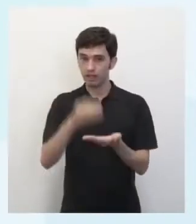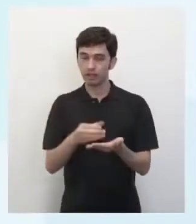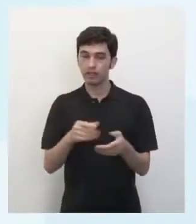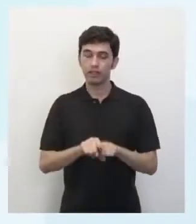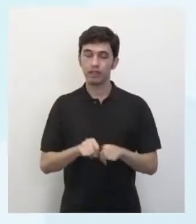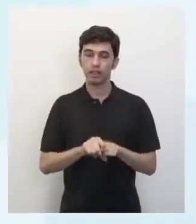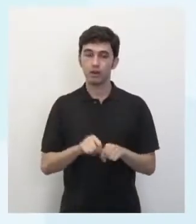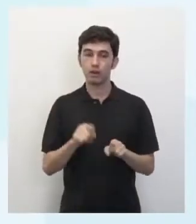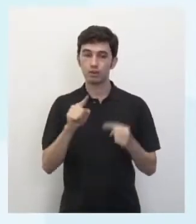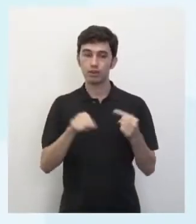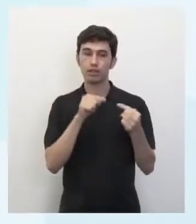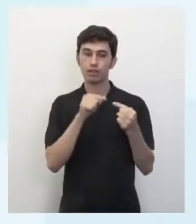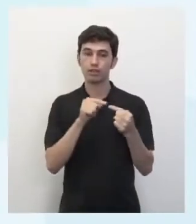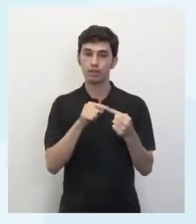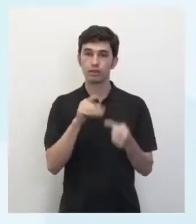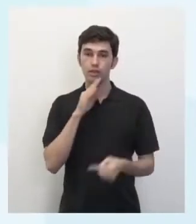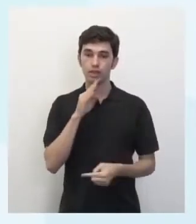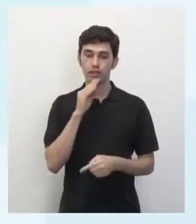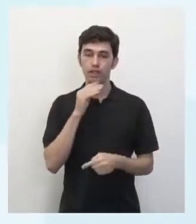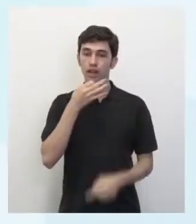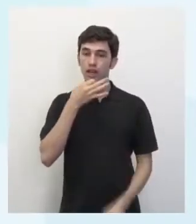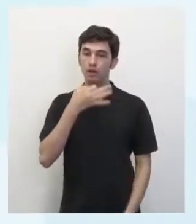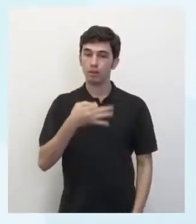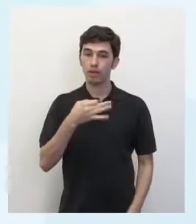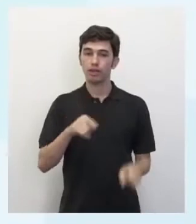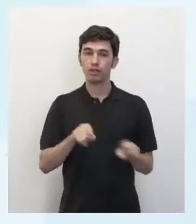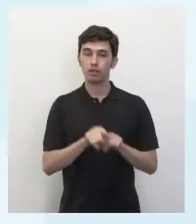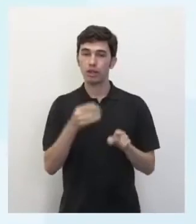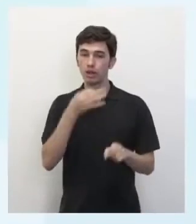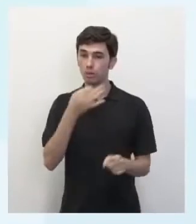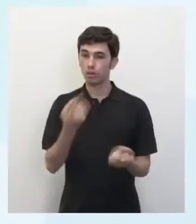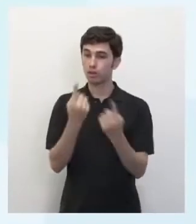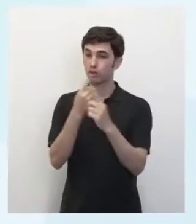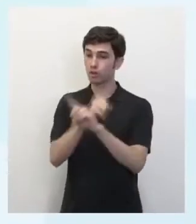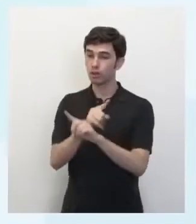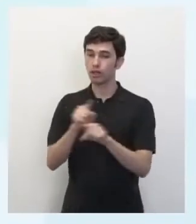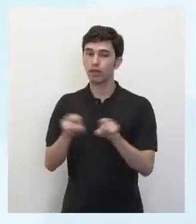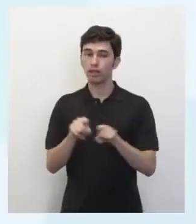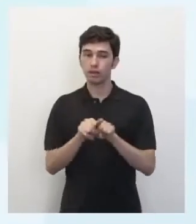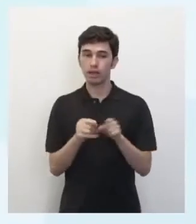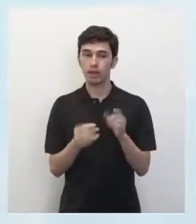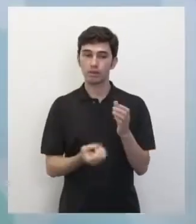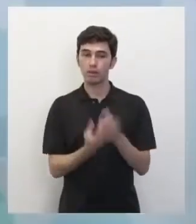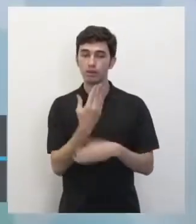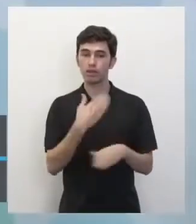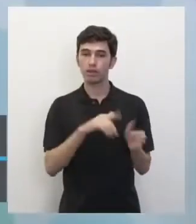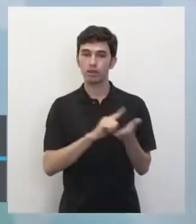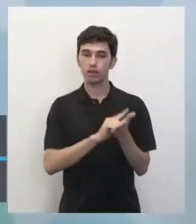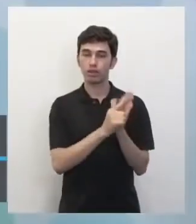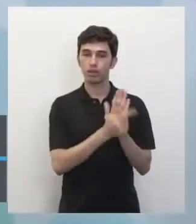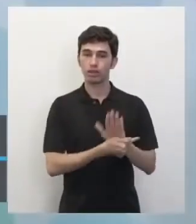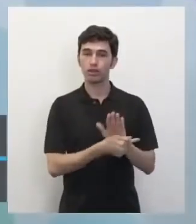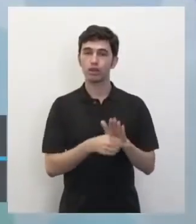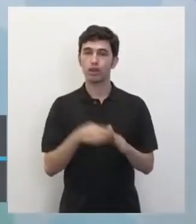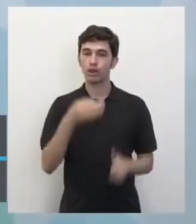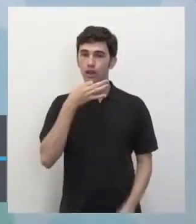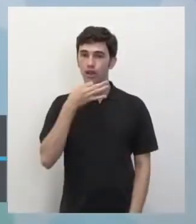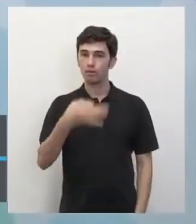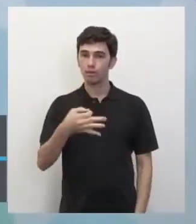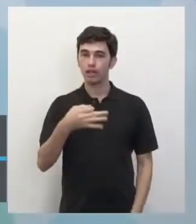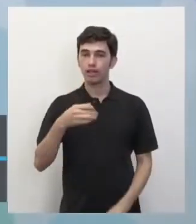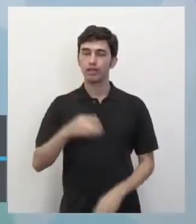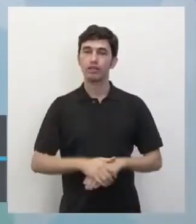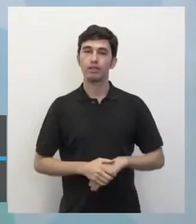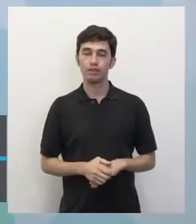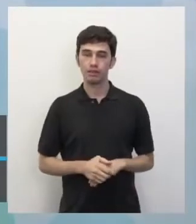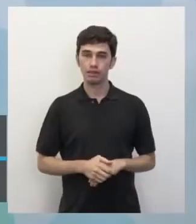conhecer argumentos, contra-argumentos e a produção do gênero textual argumentativo. Com vocês a professora Silene, que vai